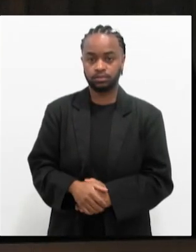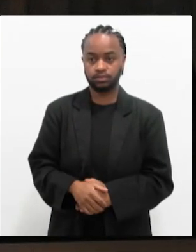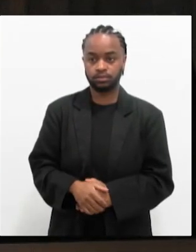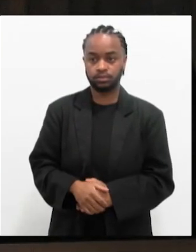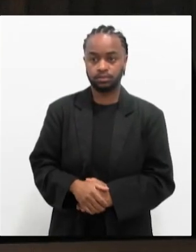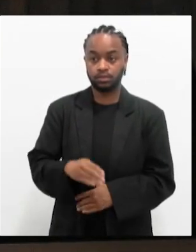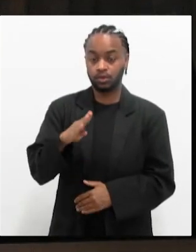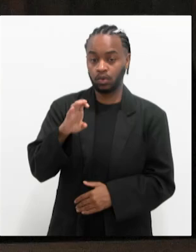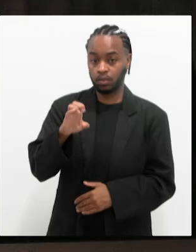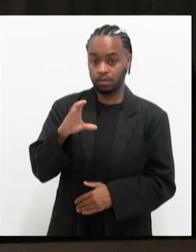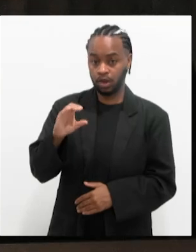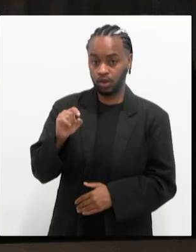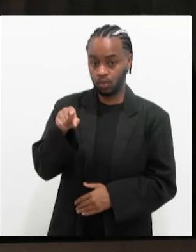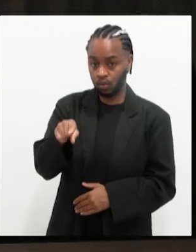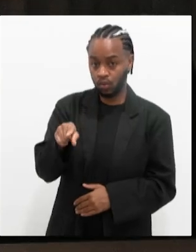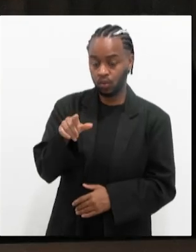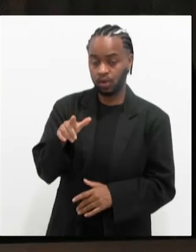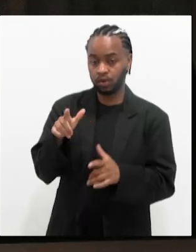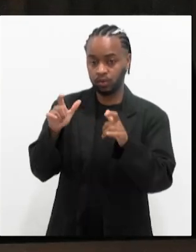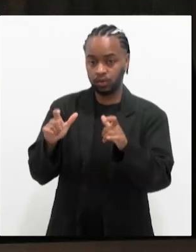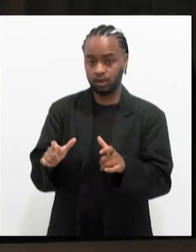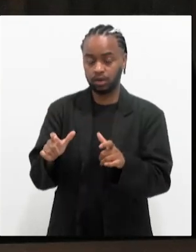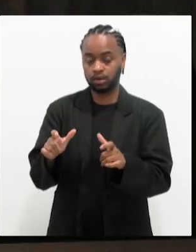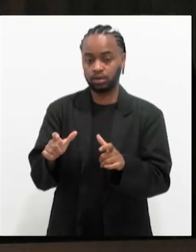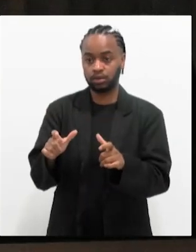Beco esse, senhores,